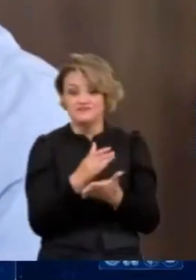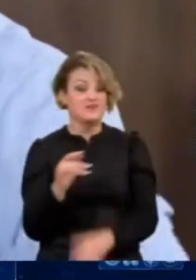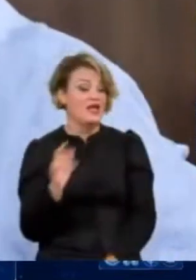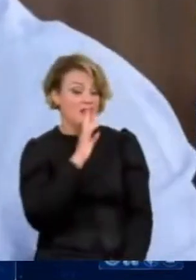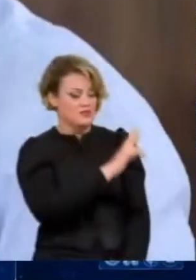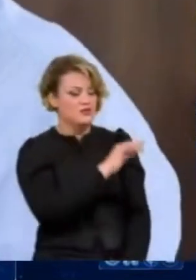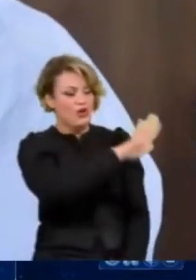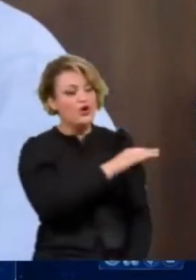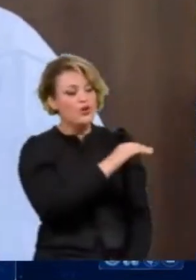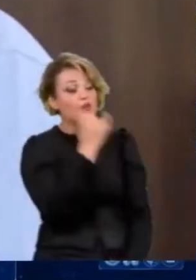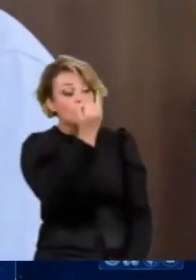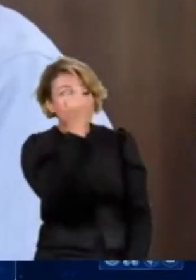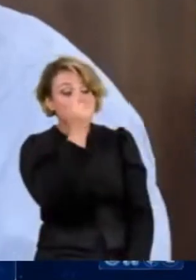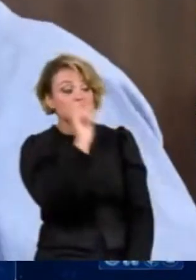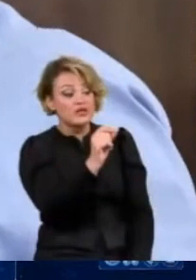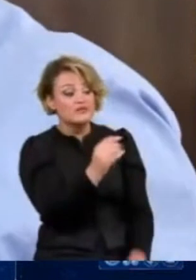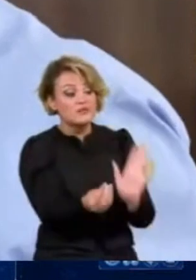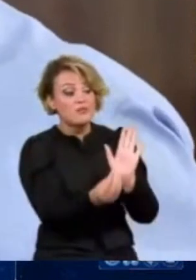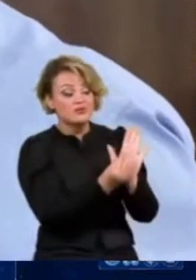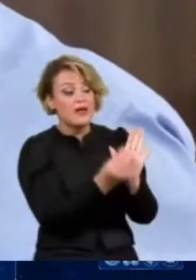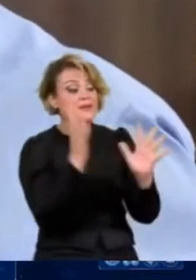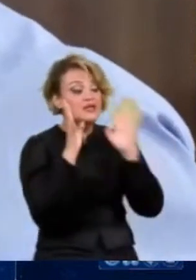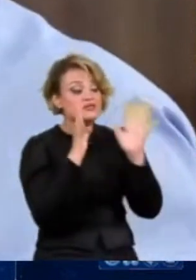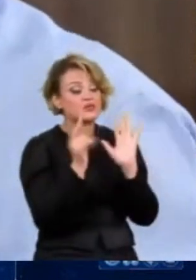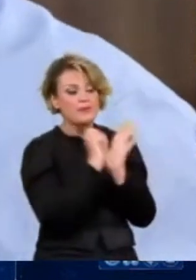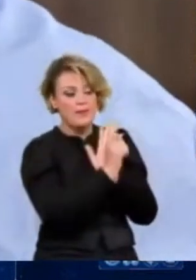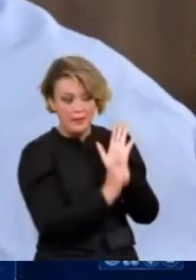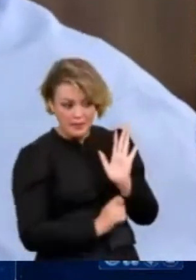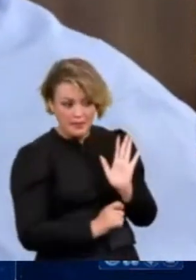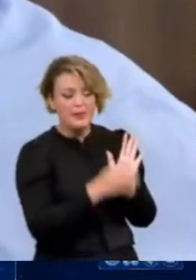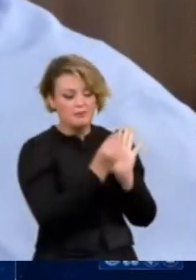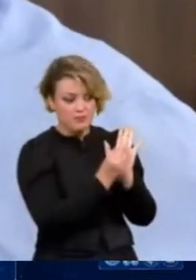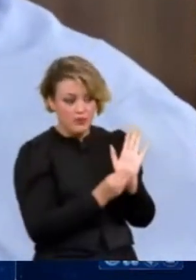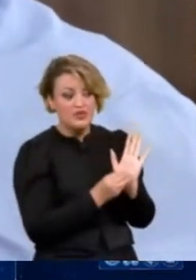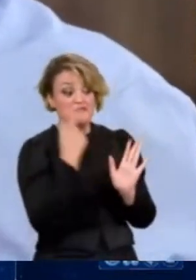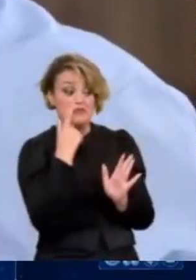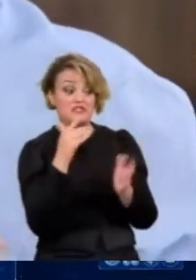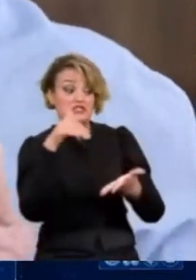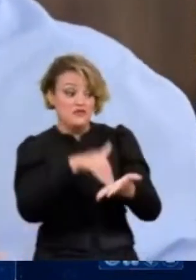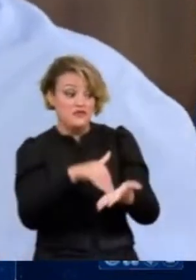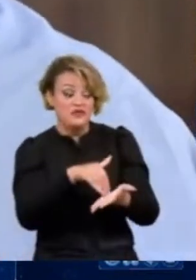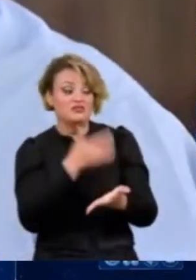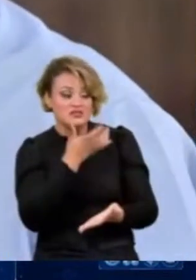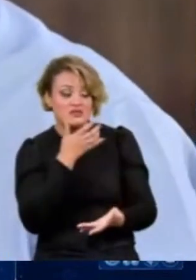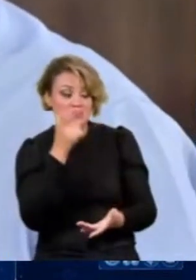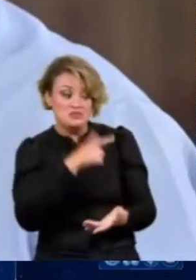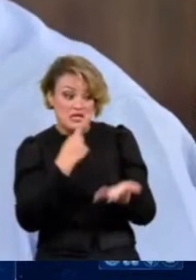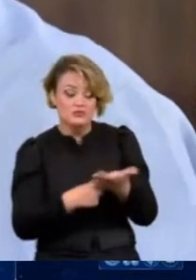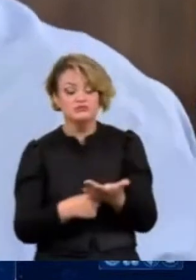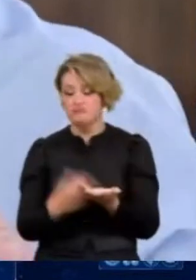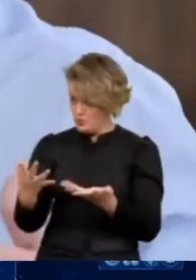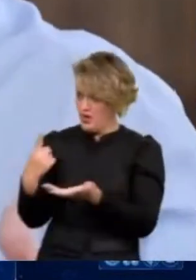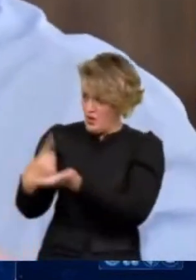no papel que vocês querem nós colocamos no papel e vamos ver se até o final do ano faz acordo eu quero fazer um acordo e se Deus quiser quero fazer até o